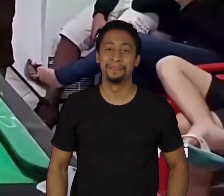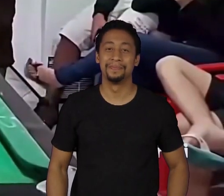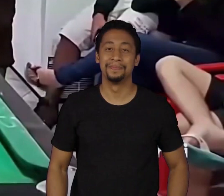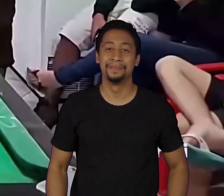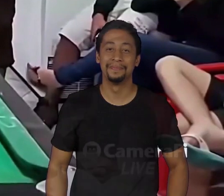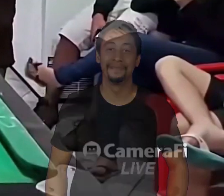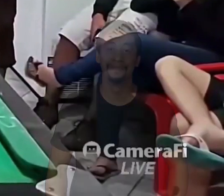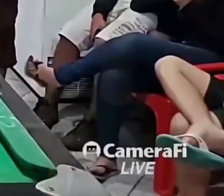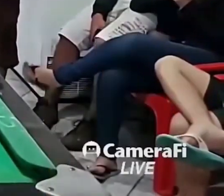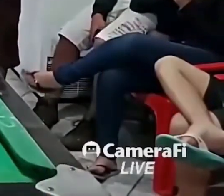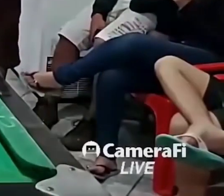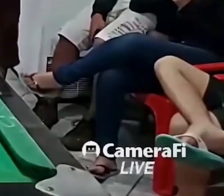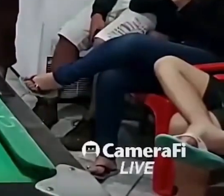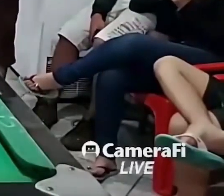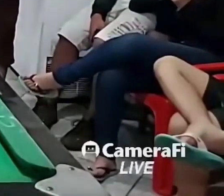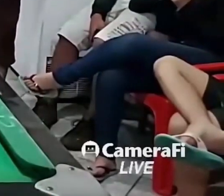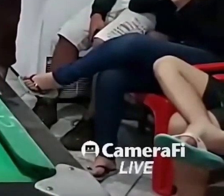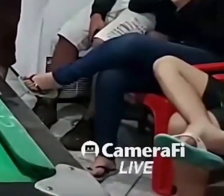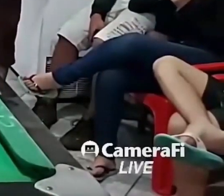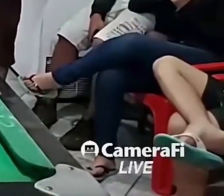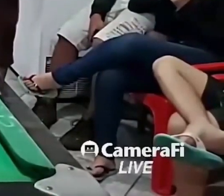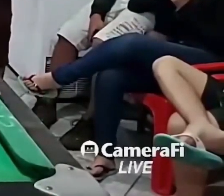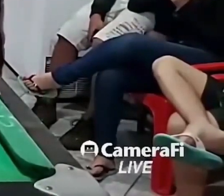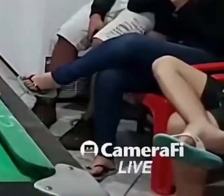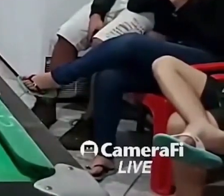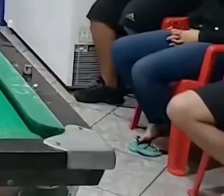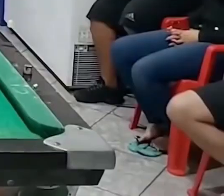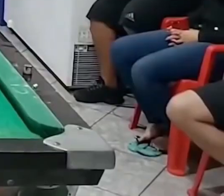no meu taco em sinuca de bico.